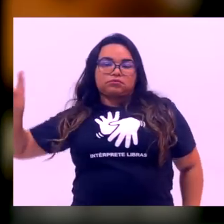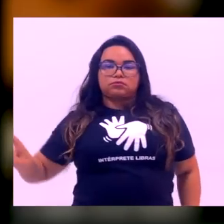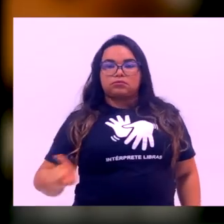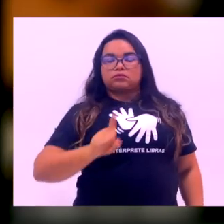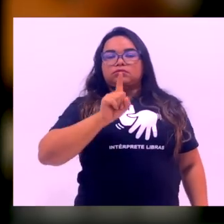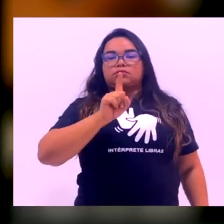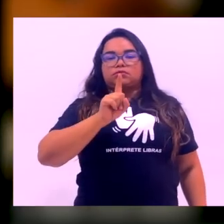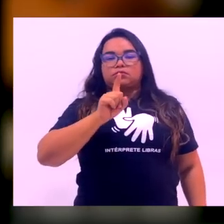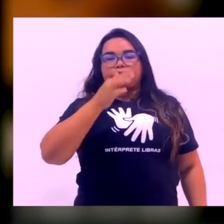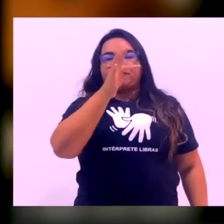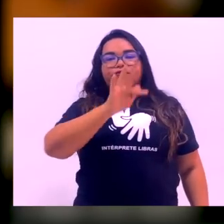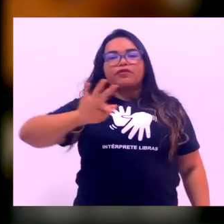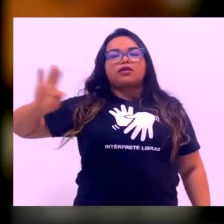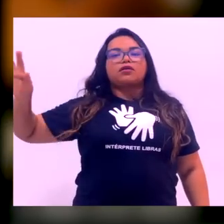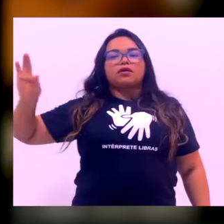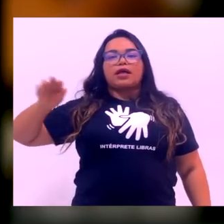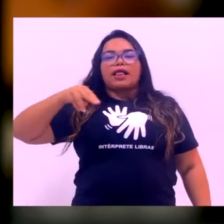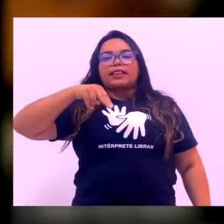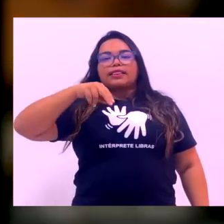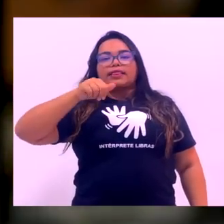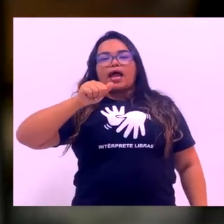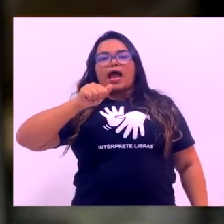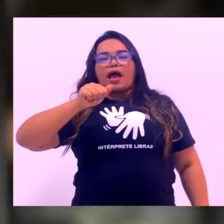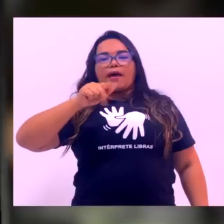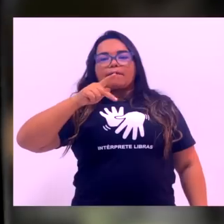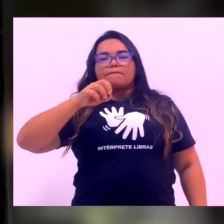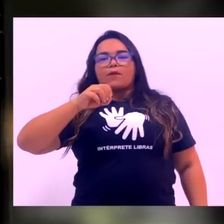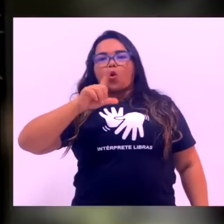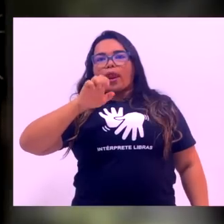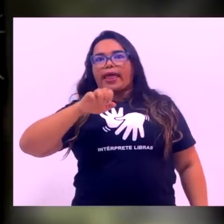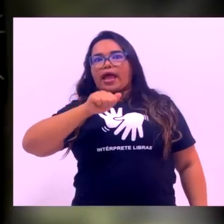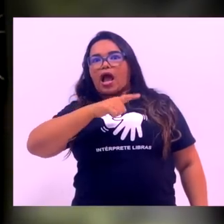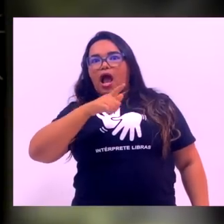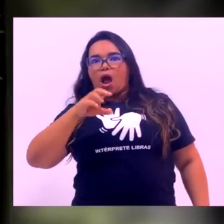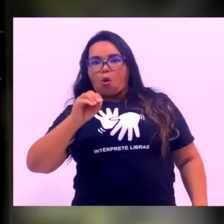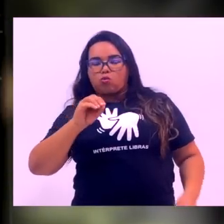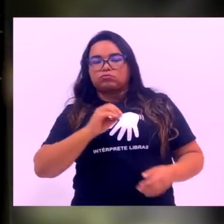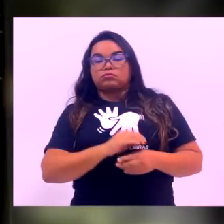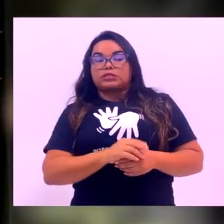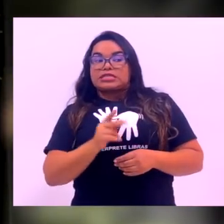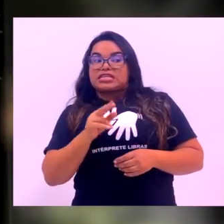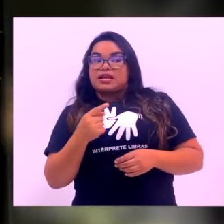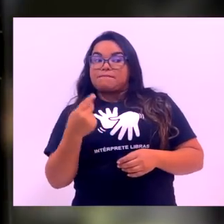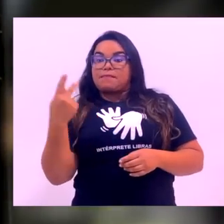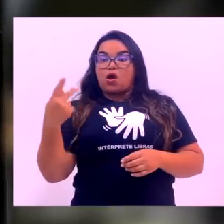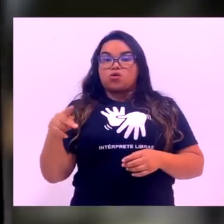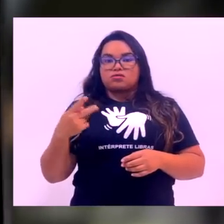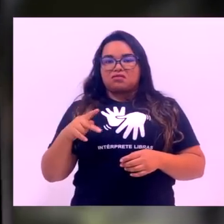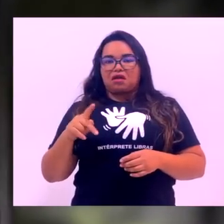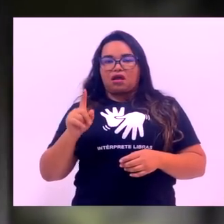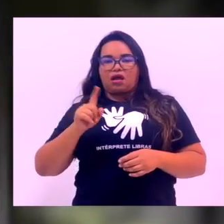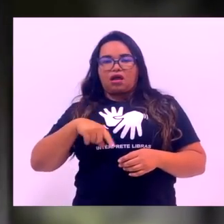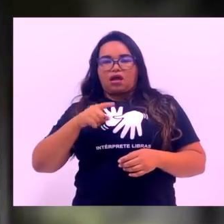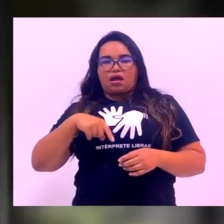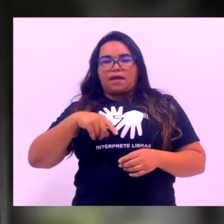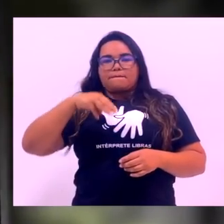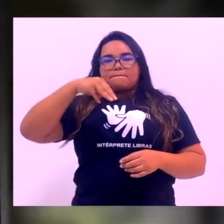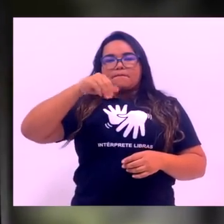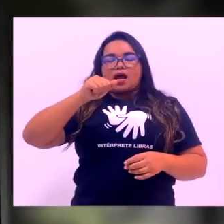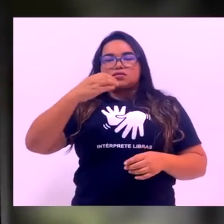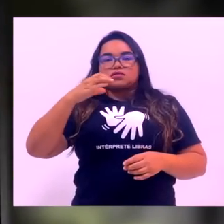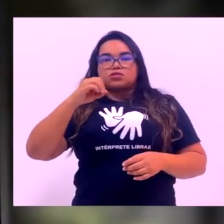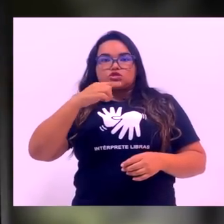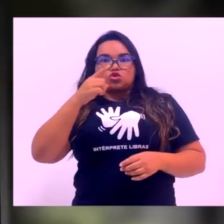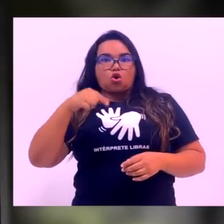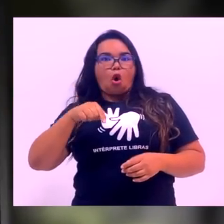esse francês, Napoleão Bonaparte. O seu irmão era um grão-mestre da maçonaria